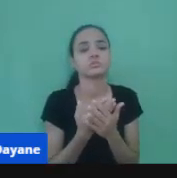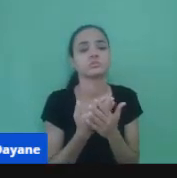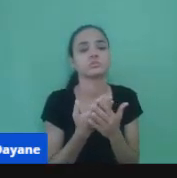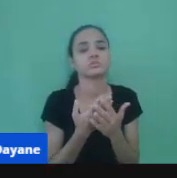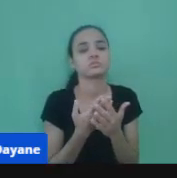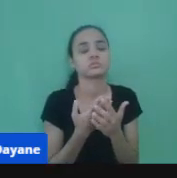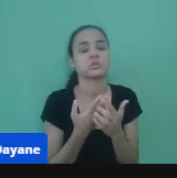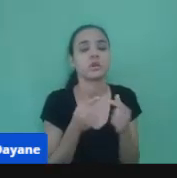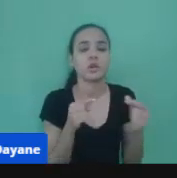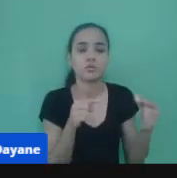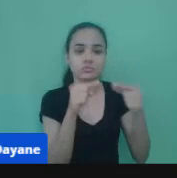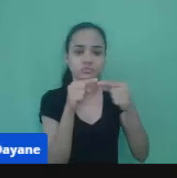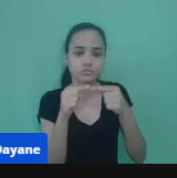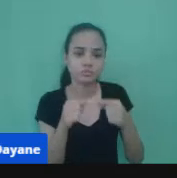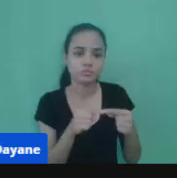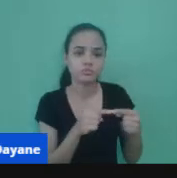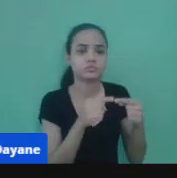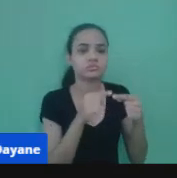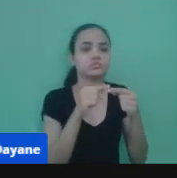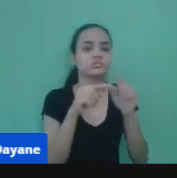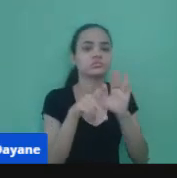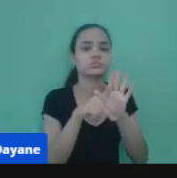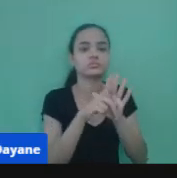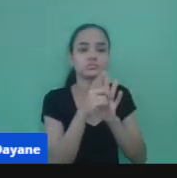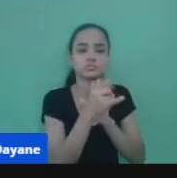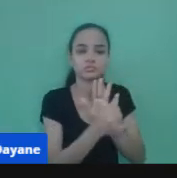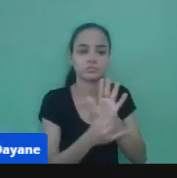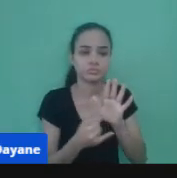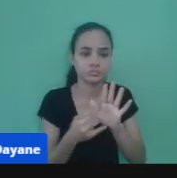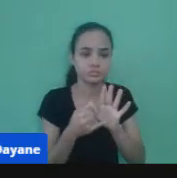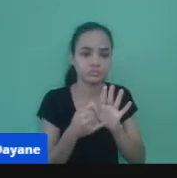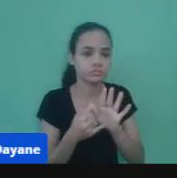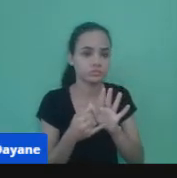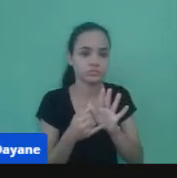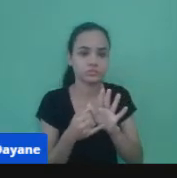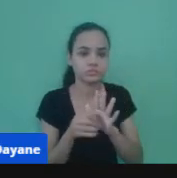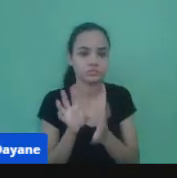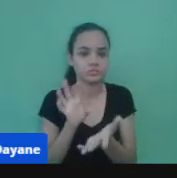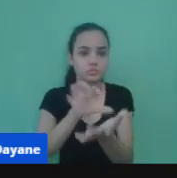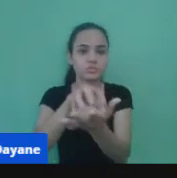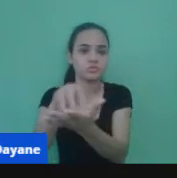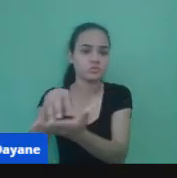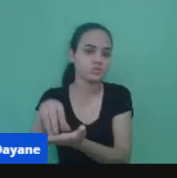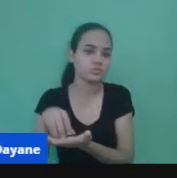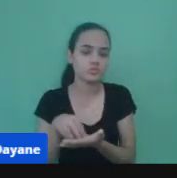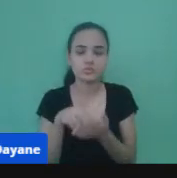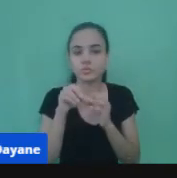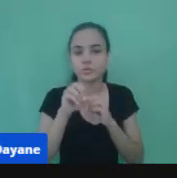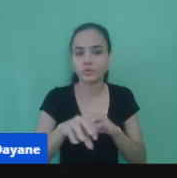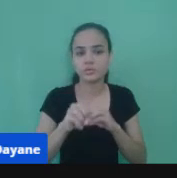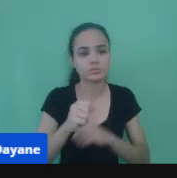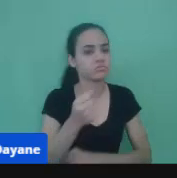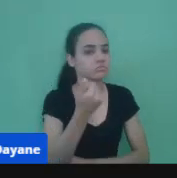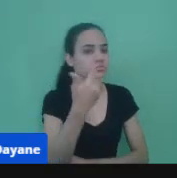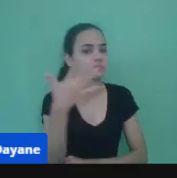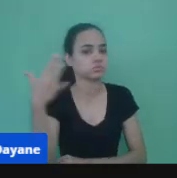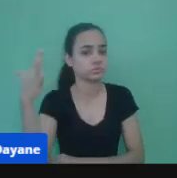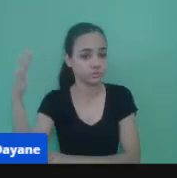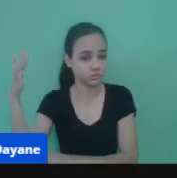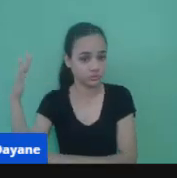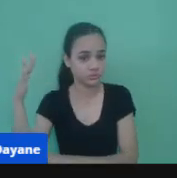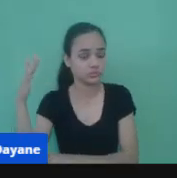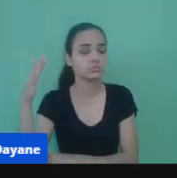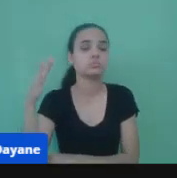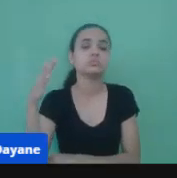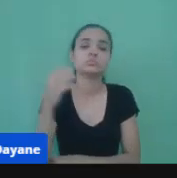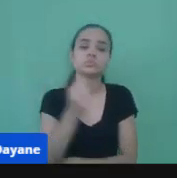com aqueles projetos com os núcleos de educação ambiental. Então, você traz o aluno para participar do Cine